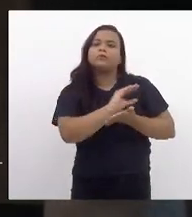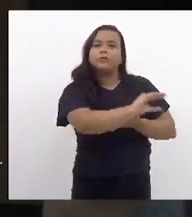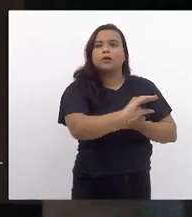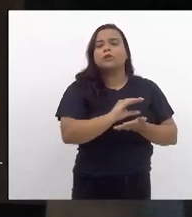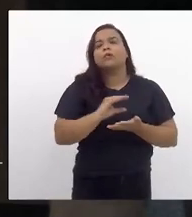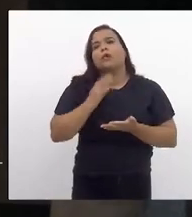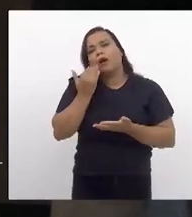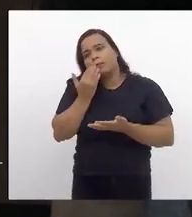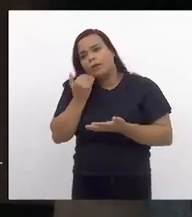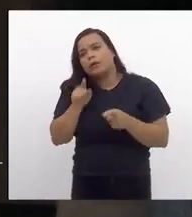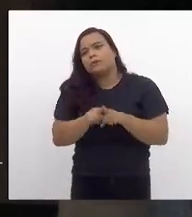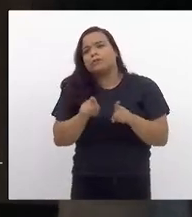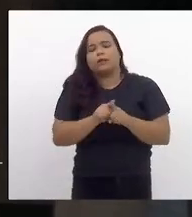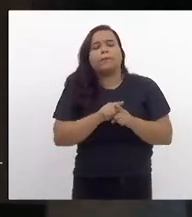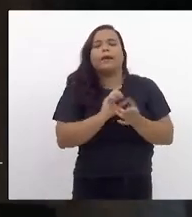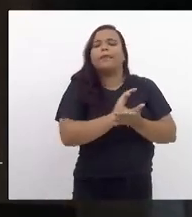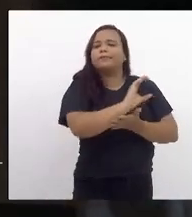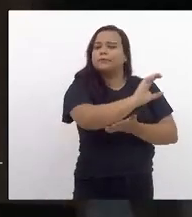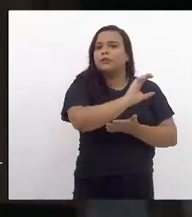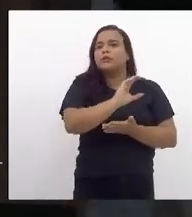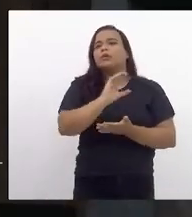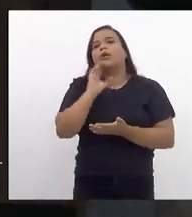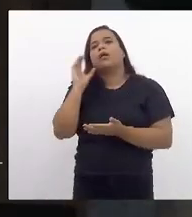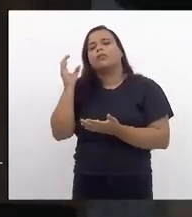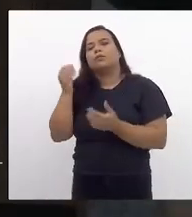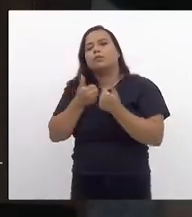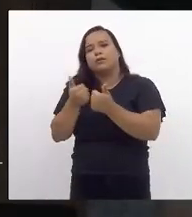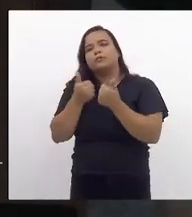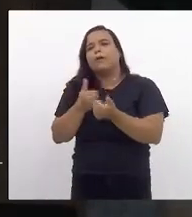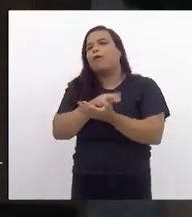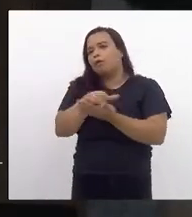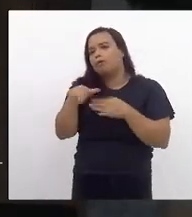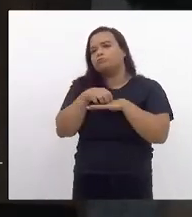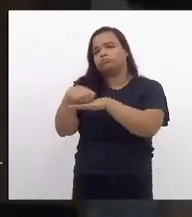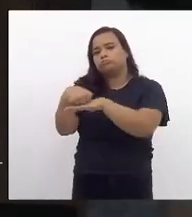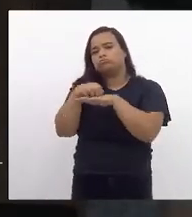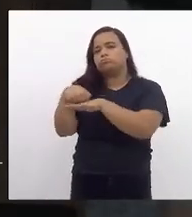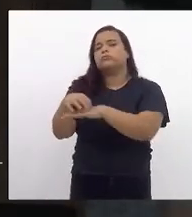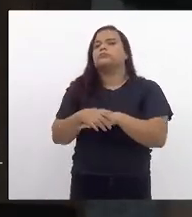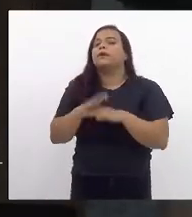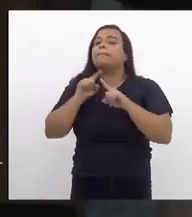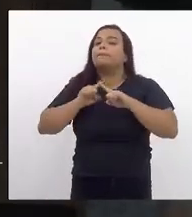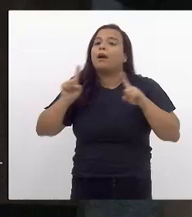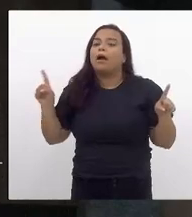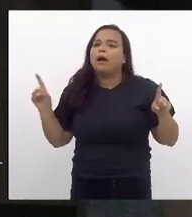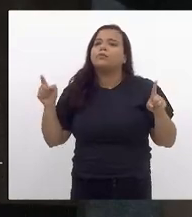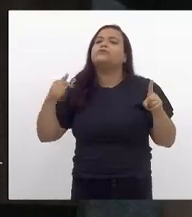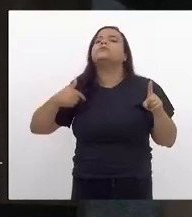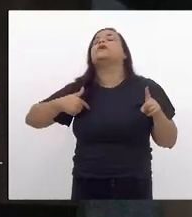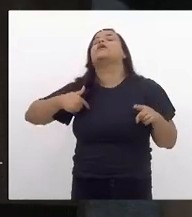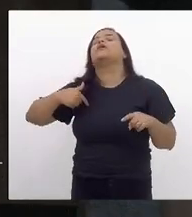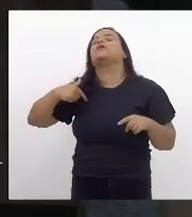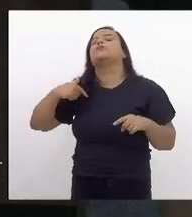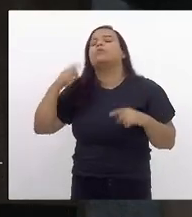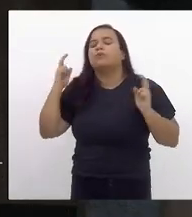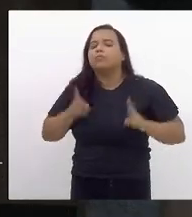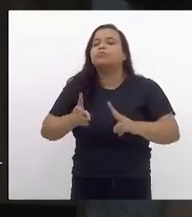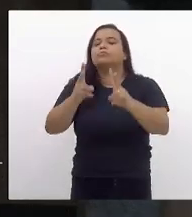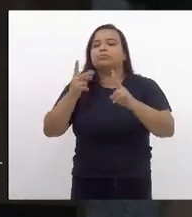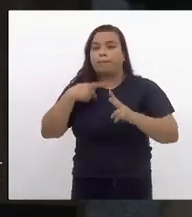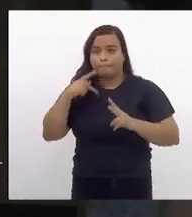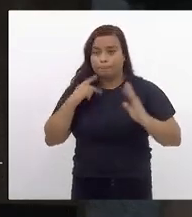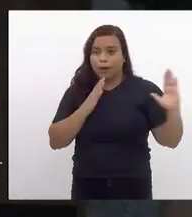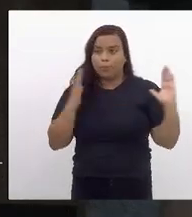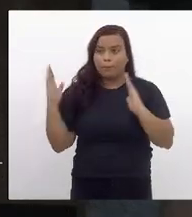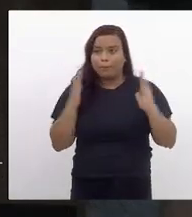e do auxílio transporte. Mas eu vou seguir aqui, conduzindo o meu mandato na defesa dos